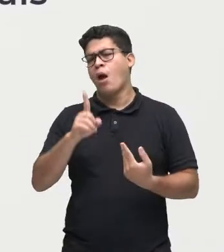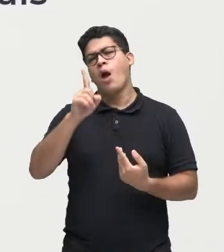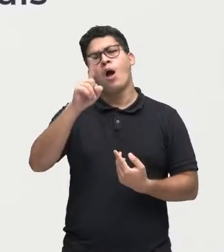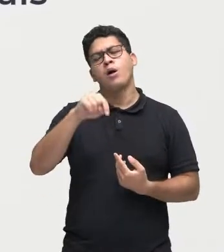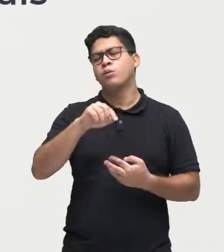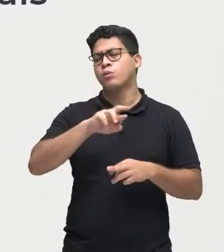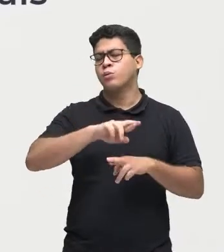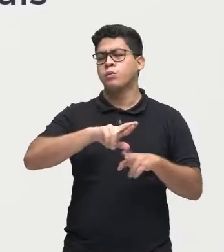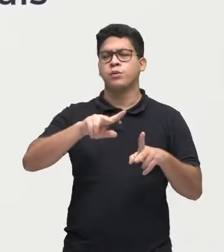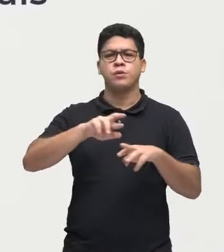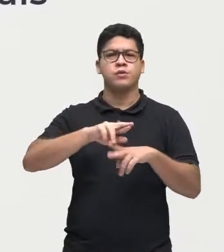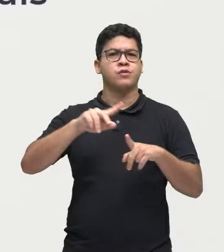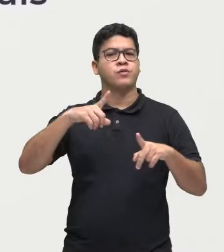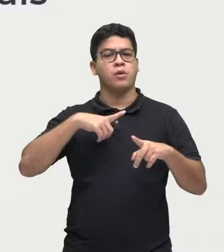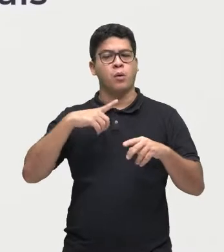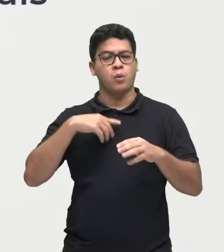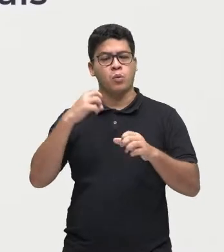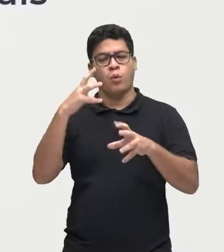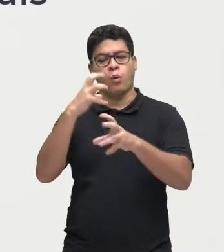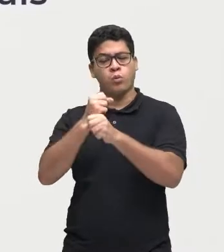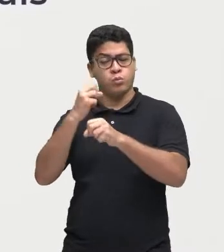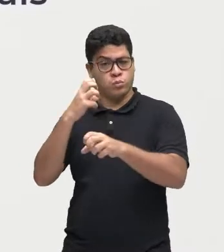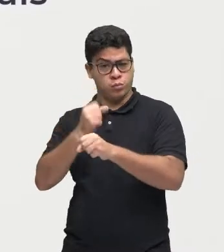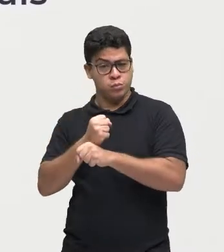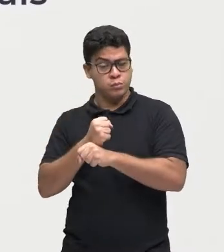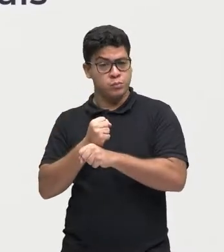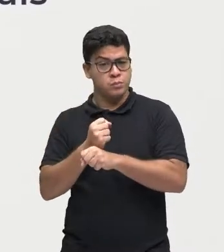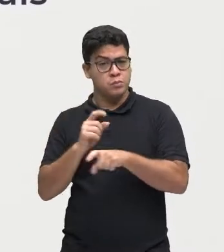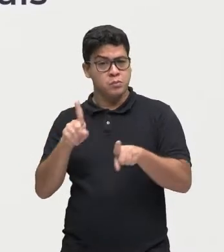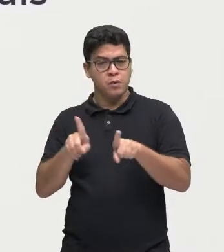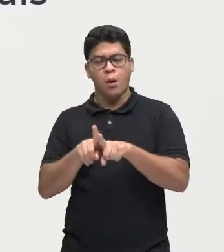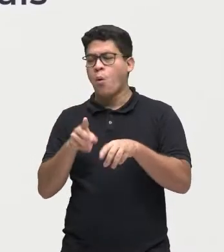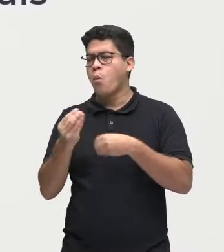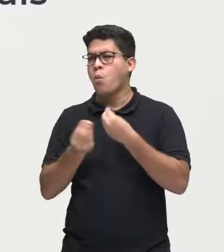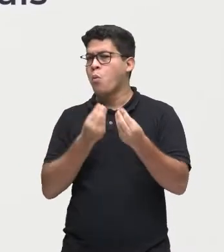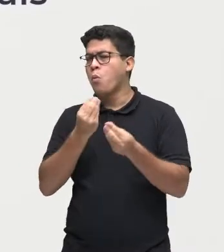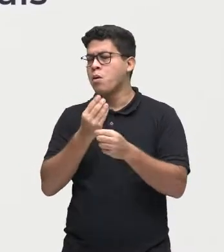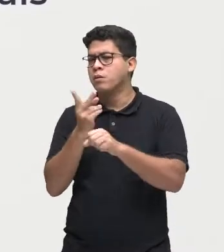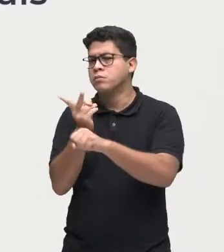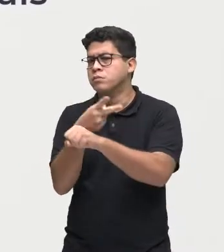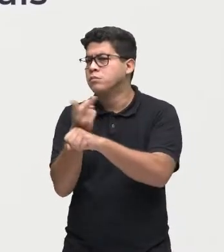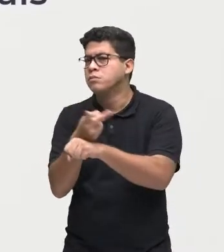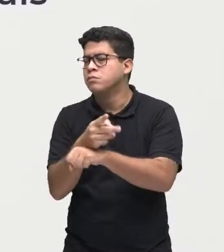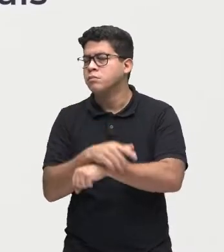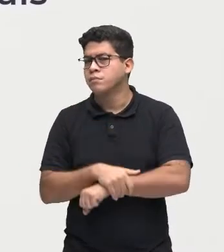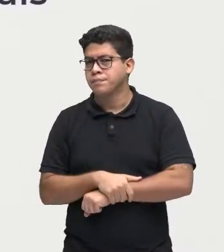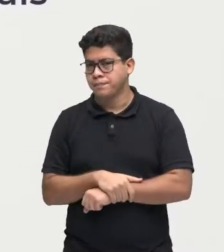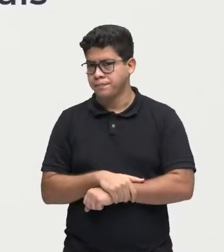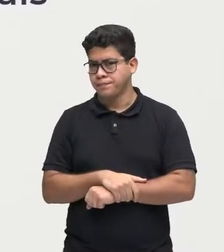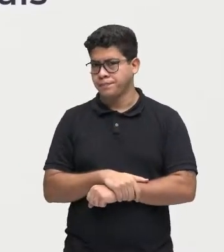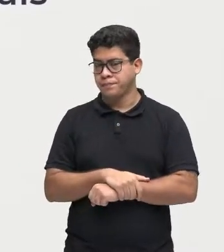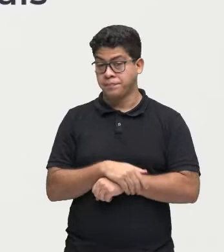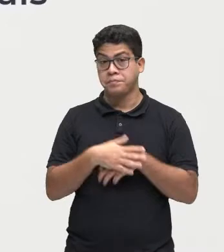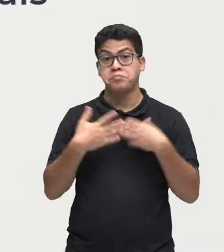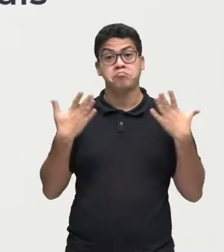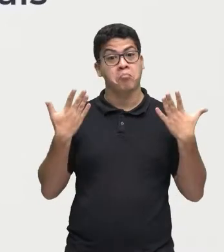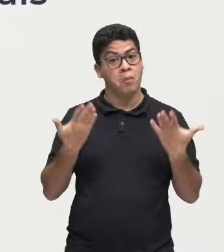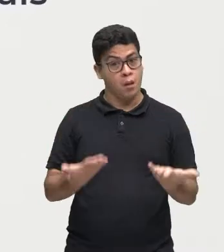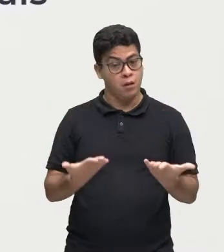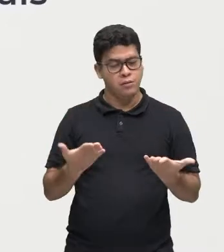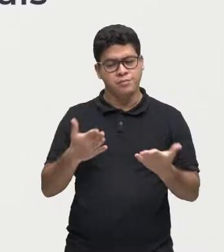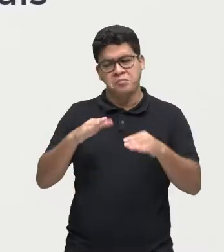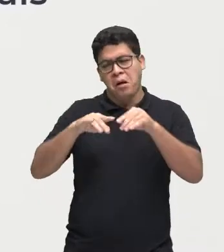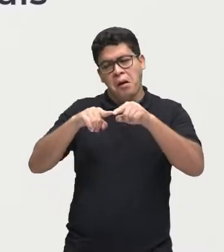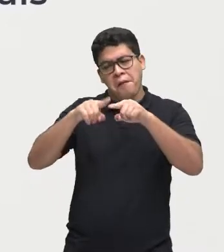Por quê? Porque a grandeza que a gente vai procurar, o que vai acontecer? Ela vai variar